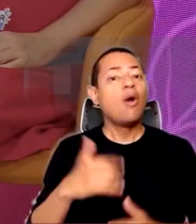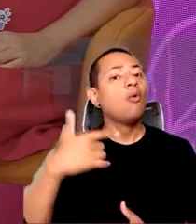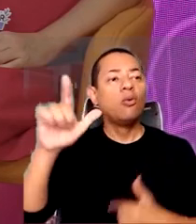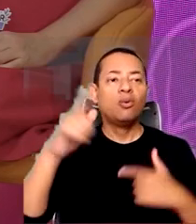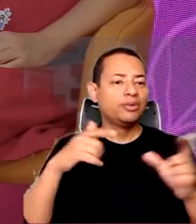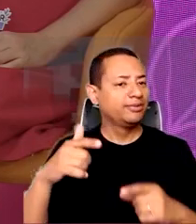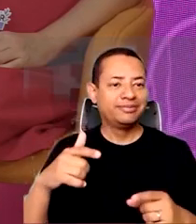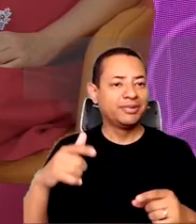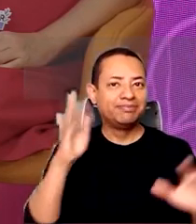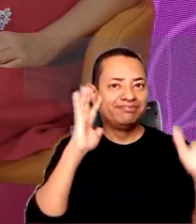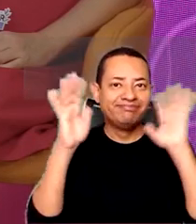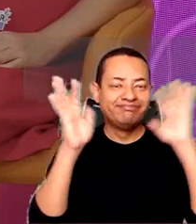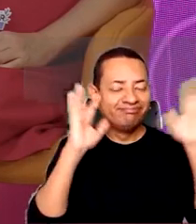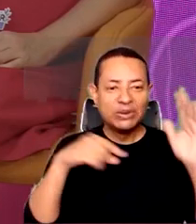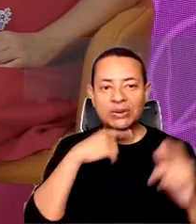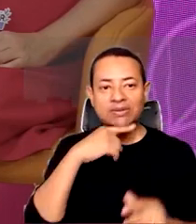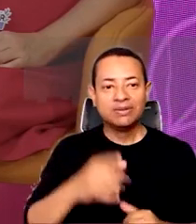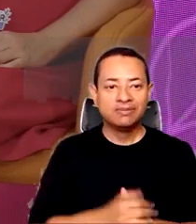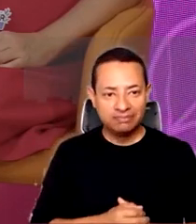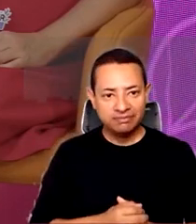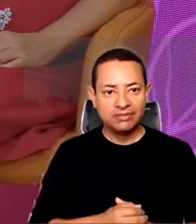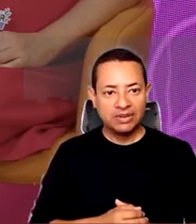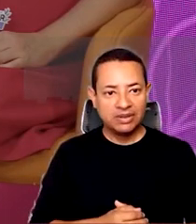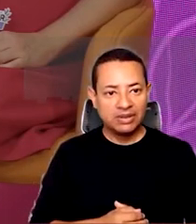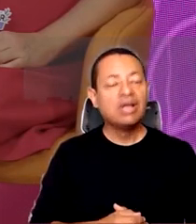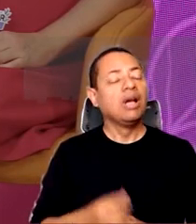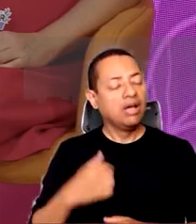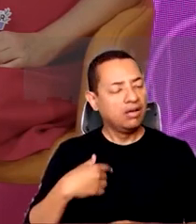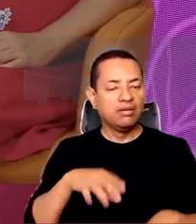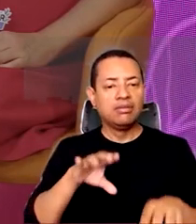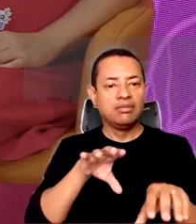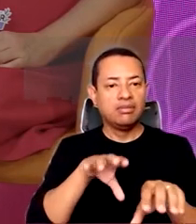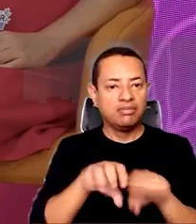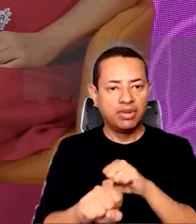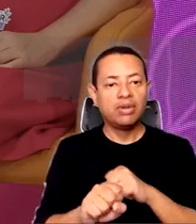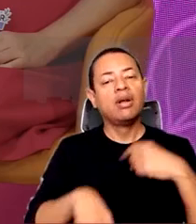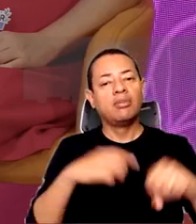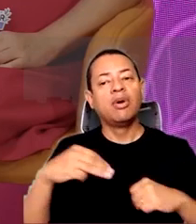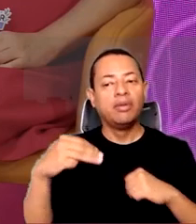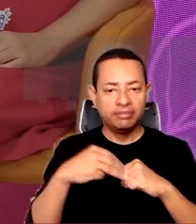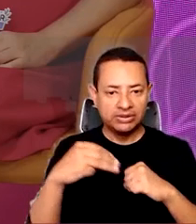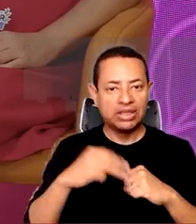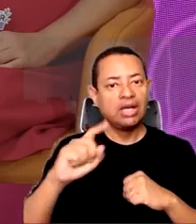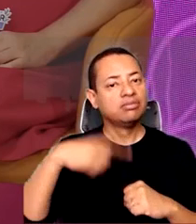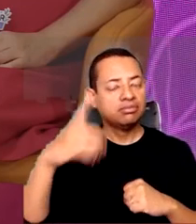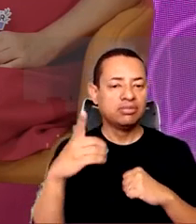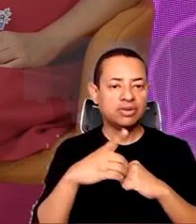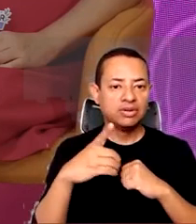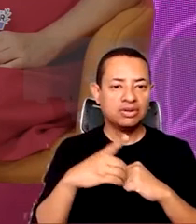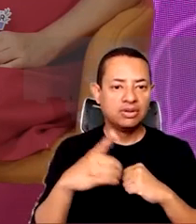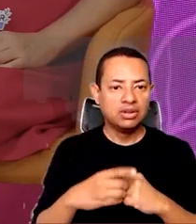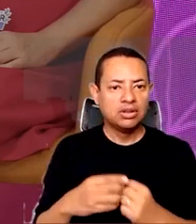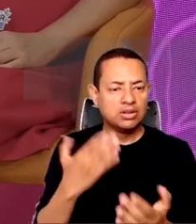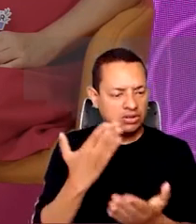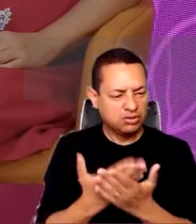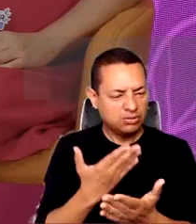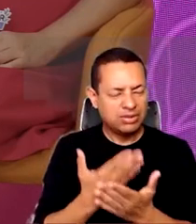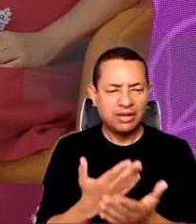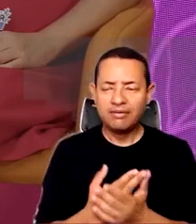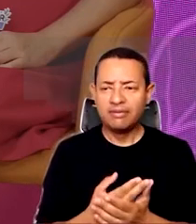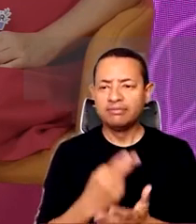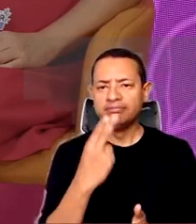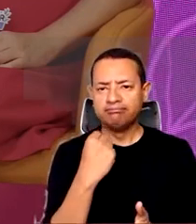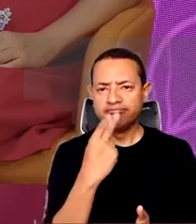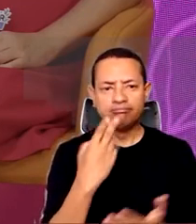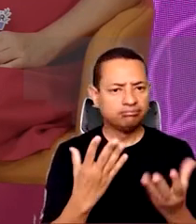profissão e eu vim da área acadêmica né Eu me formei fui fazer mestrado fui fazer doutorado estudava muito a